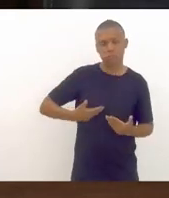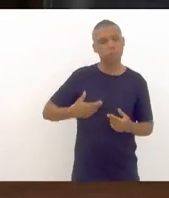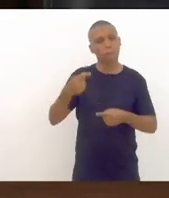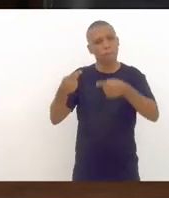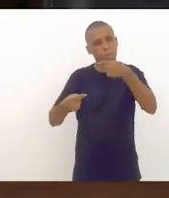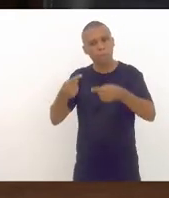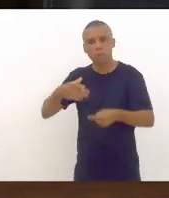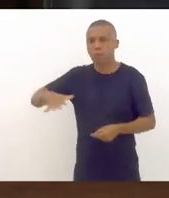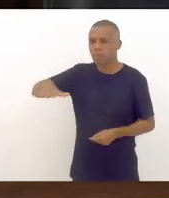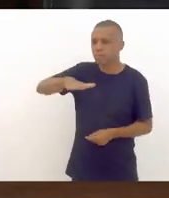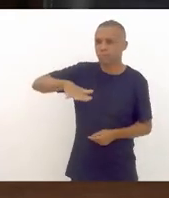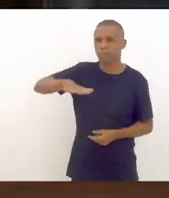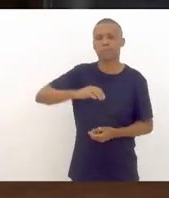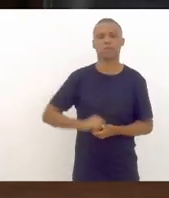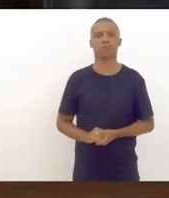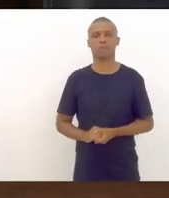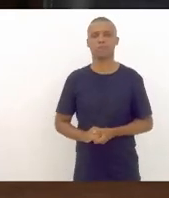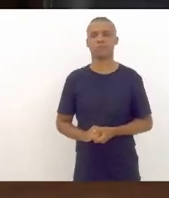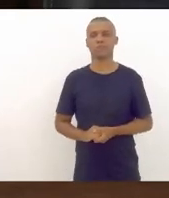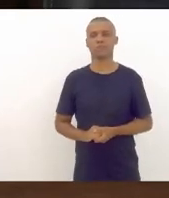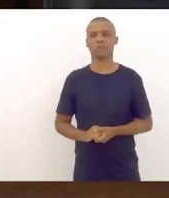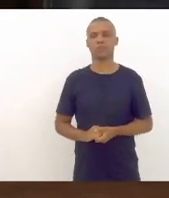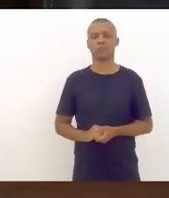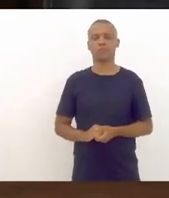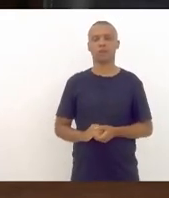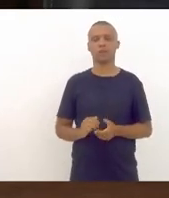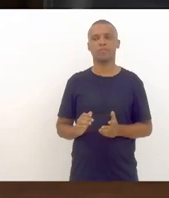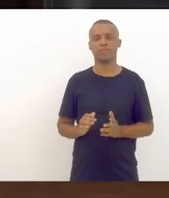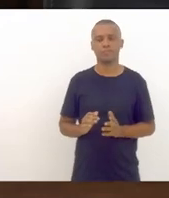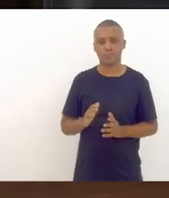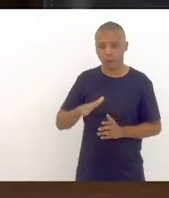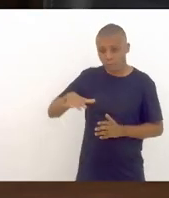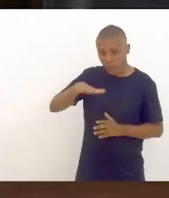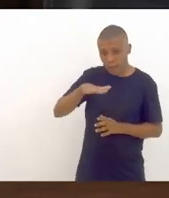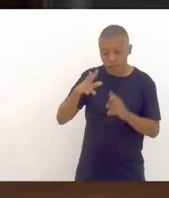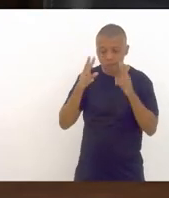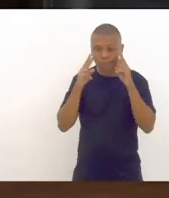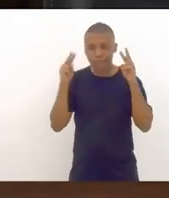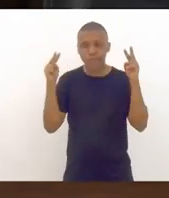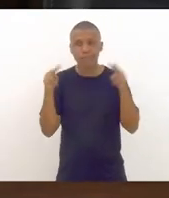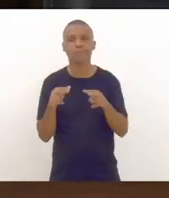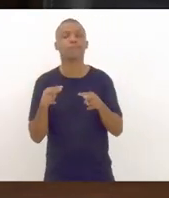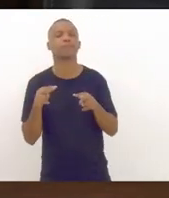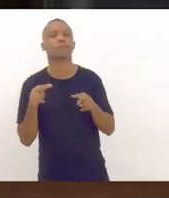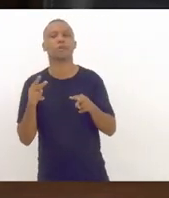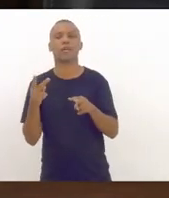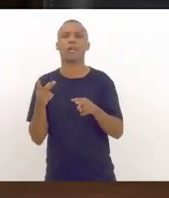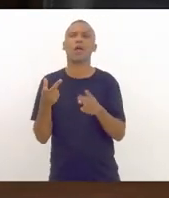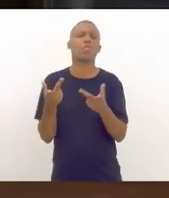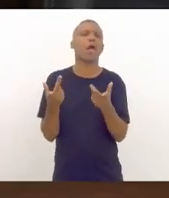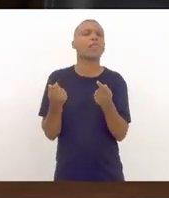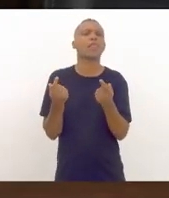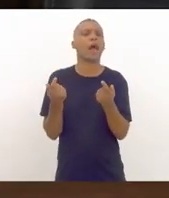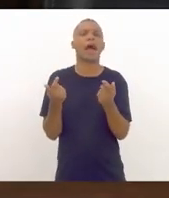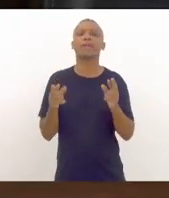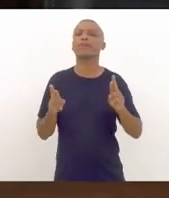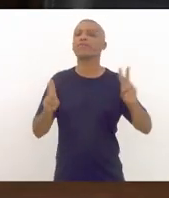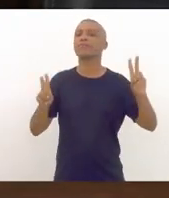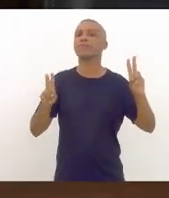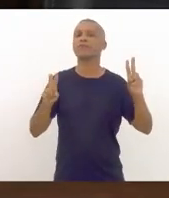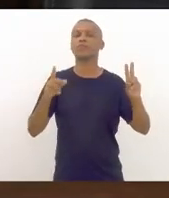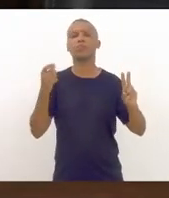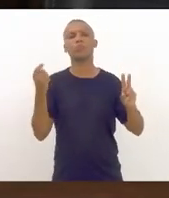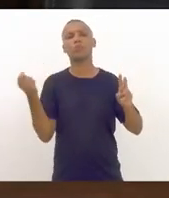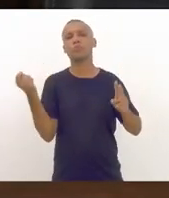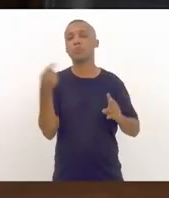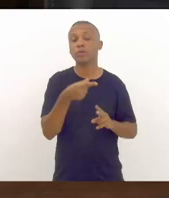mundo onde, se há um reconhecimento, reconhecimento esse que não é nada de diferente do que você já